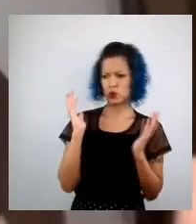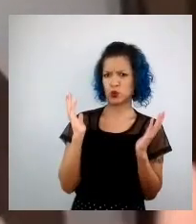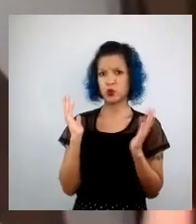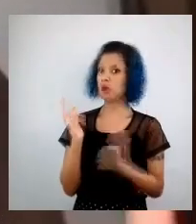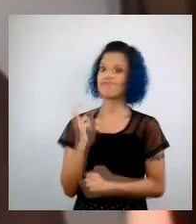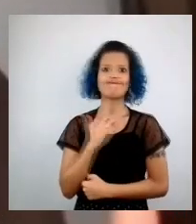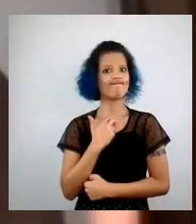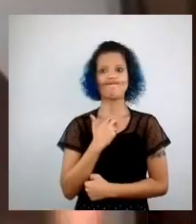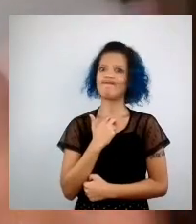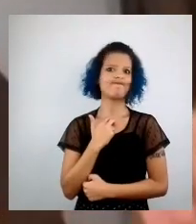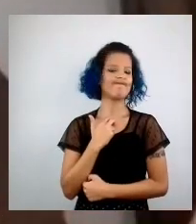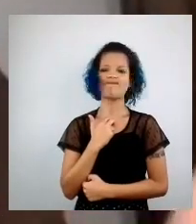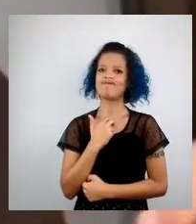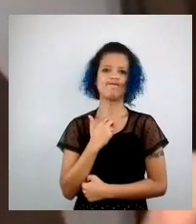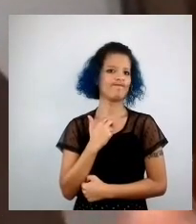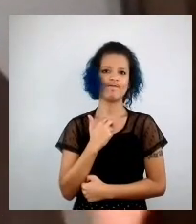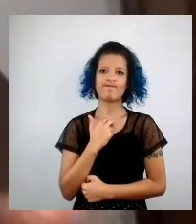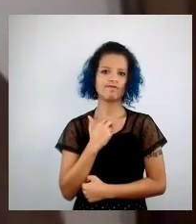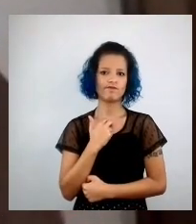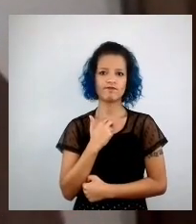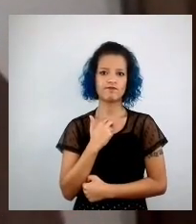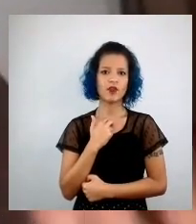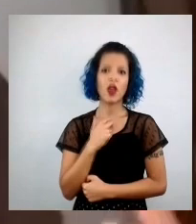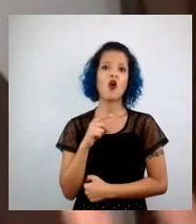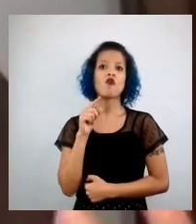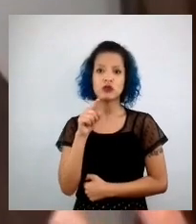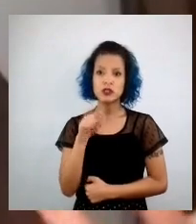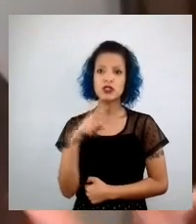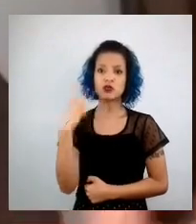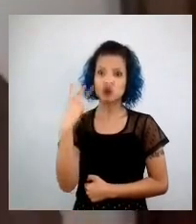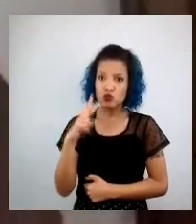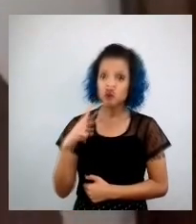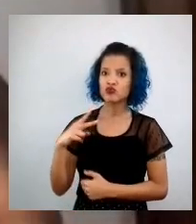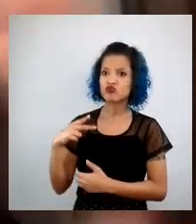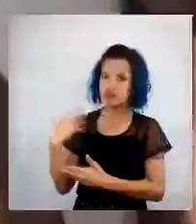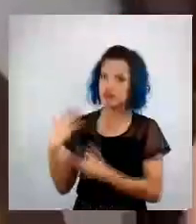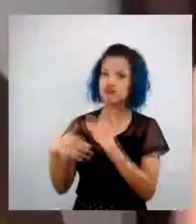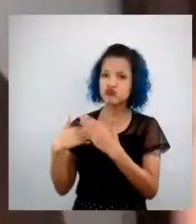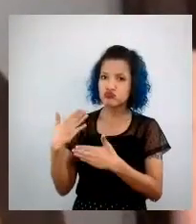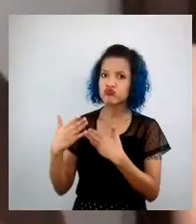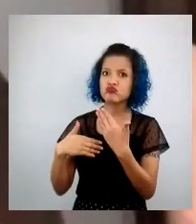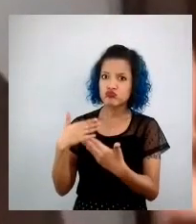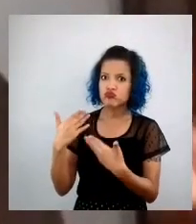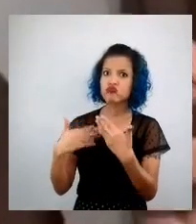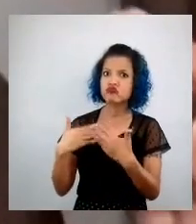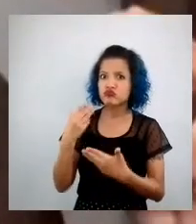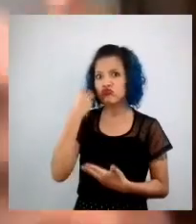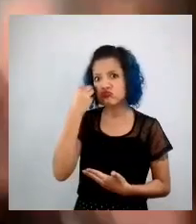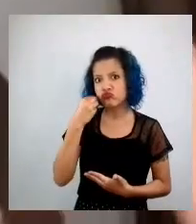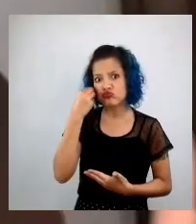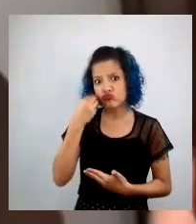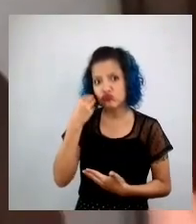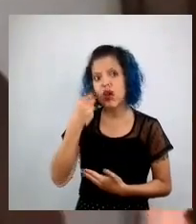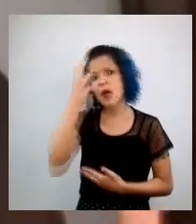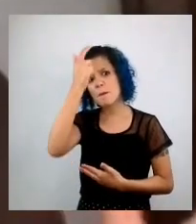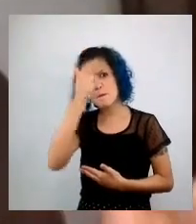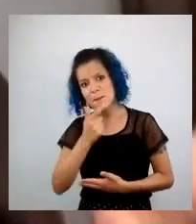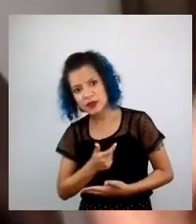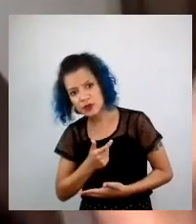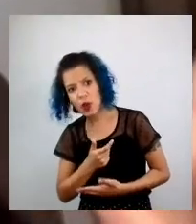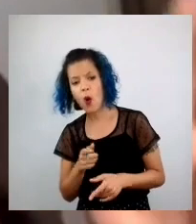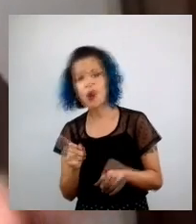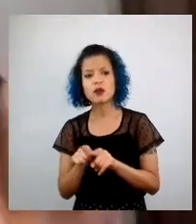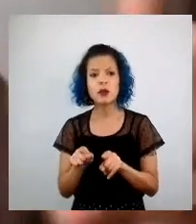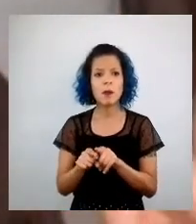Não é só a sua própria trajetória e suas próprias questões pessoais, sua própria narrativa profissional,